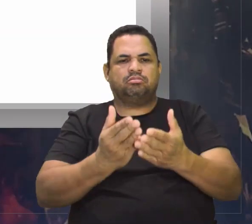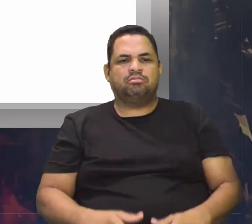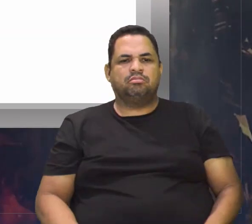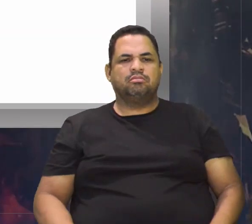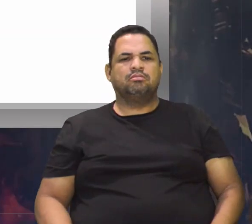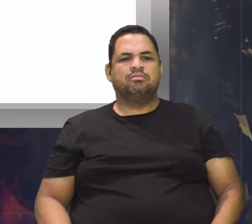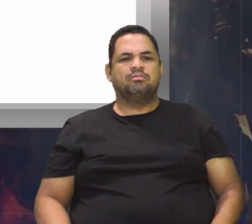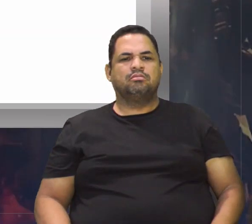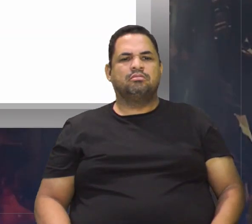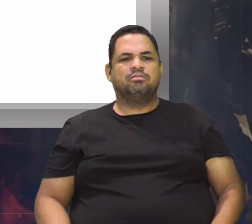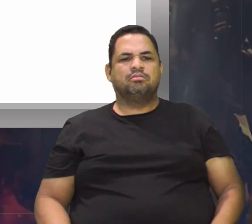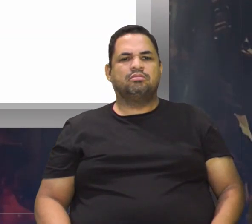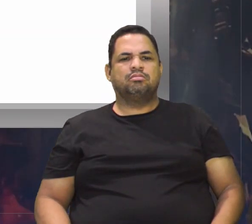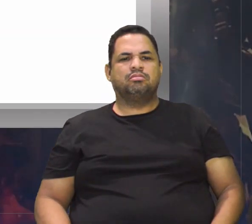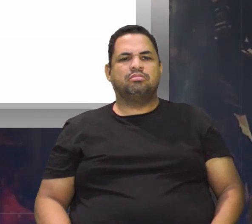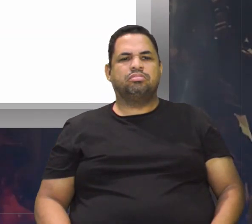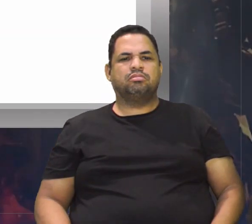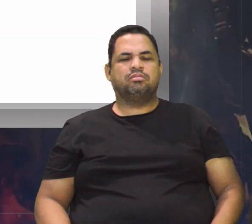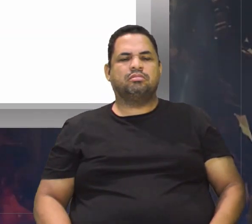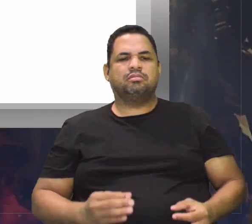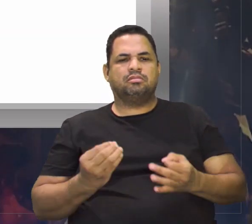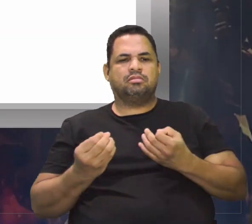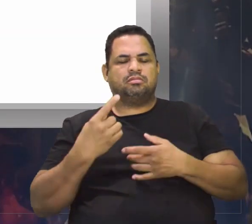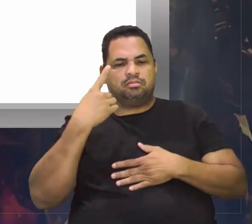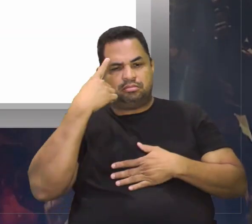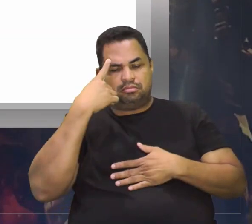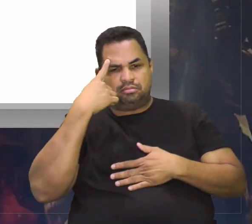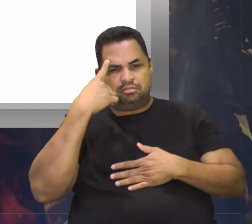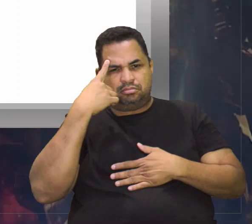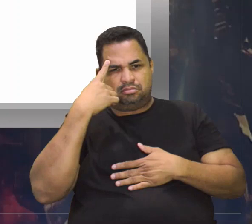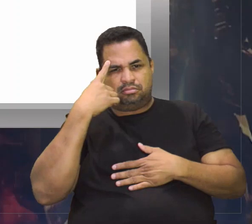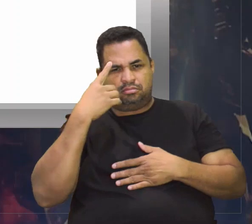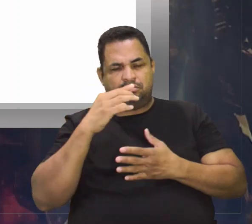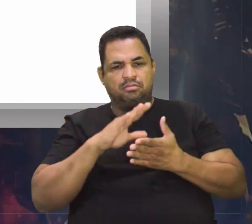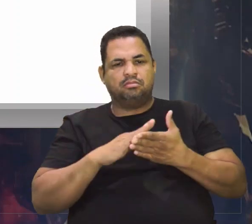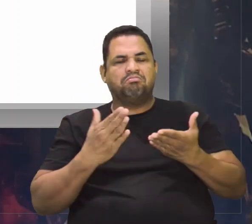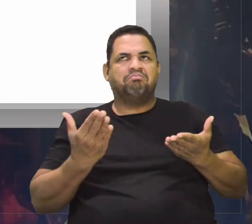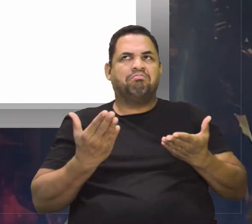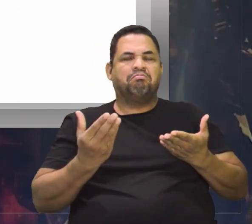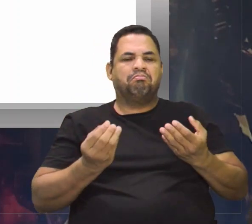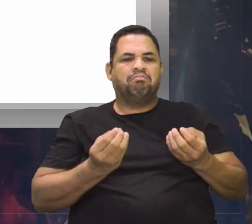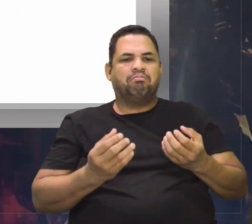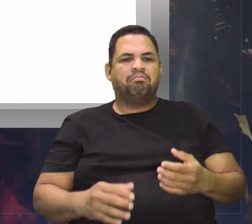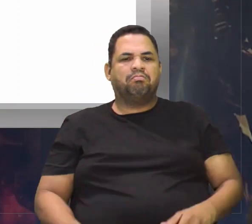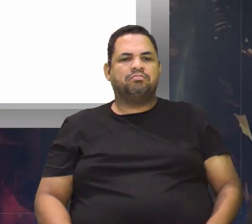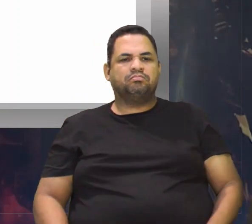Era uma forma de pensar aonde